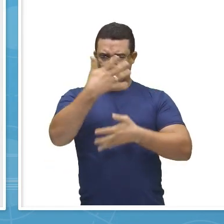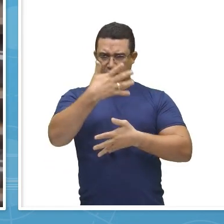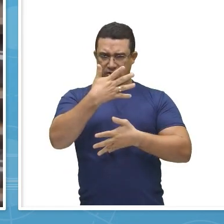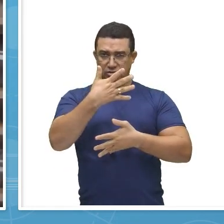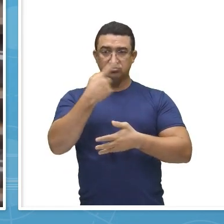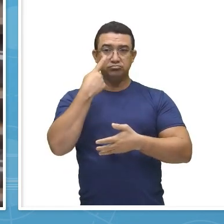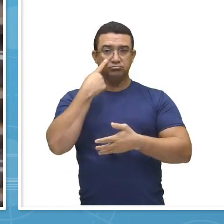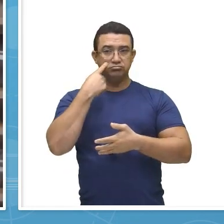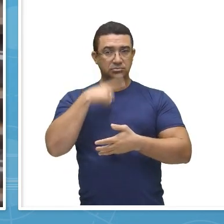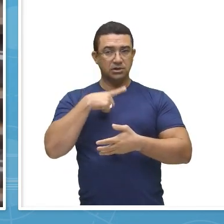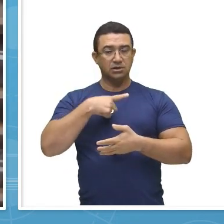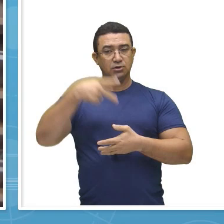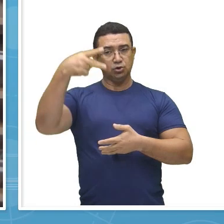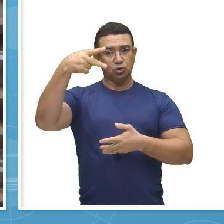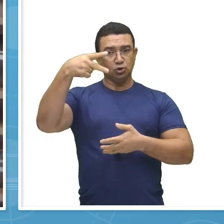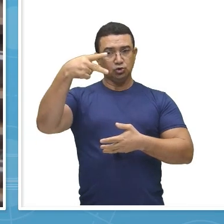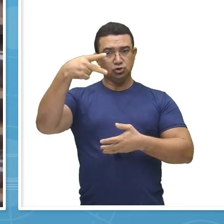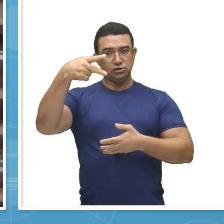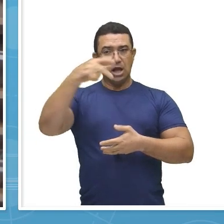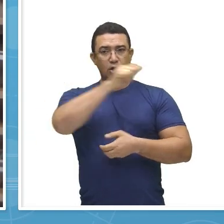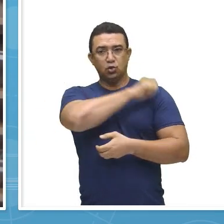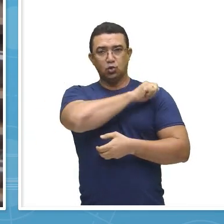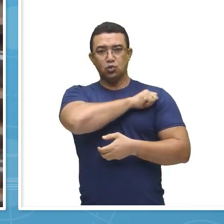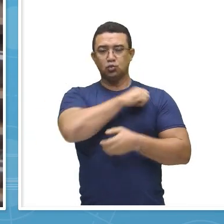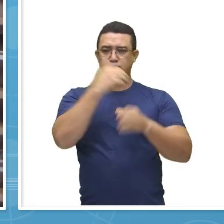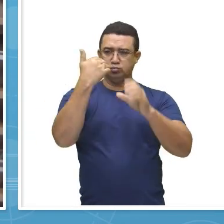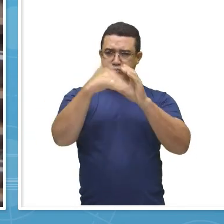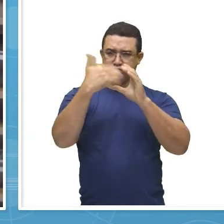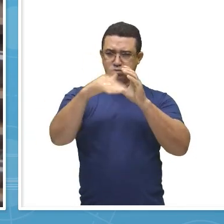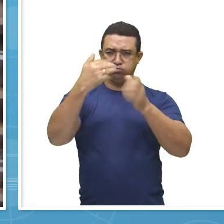Vamos lá, temos 2? Quem são aí os nossos participantes?